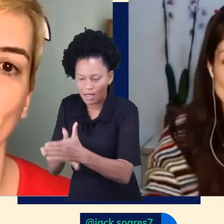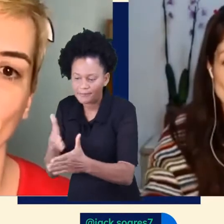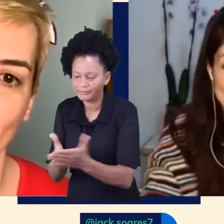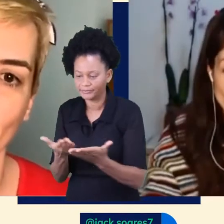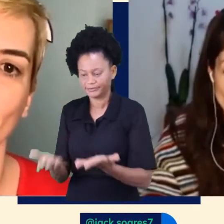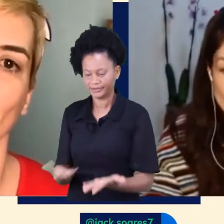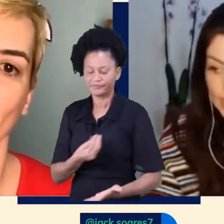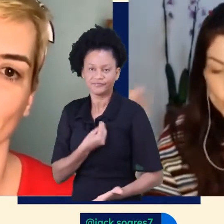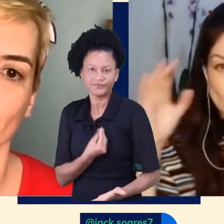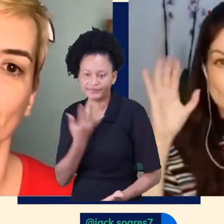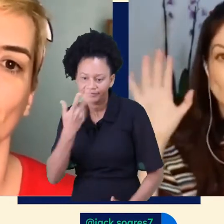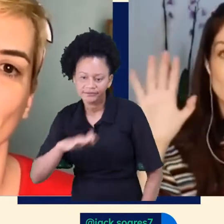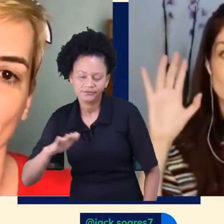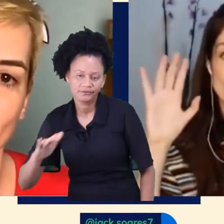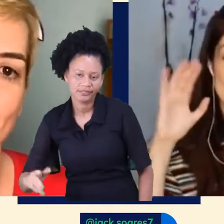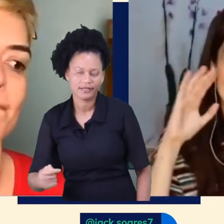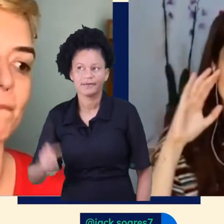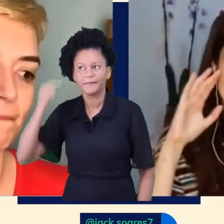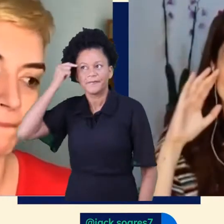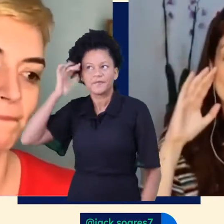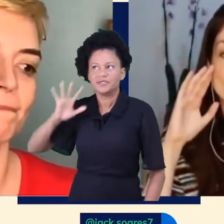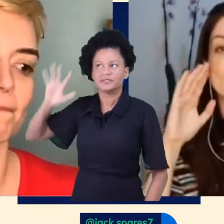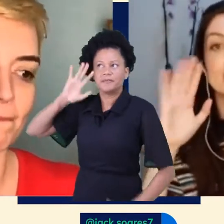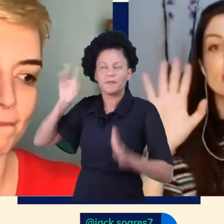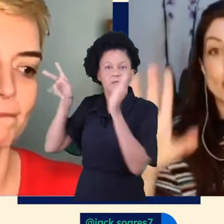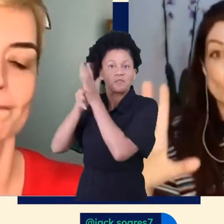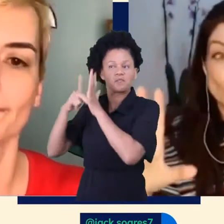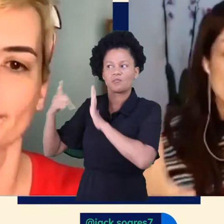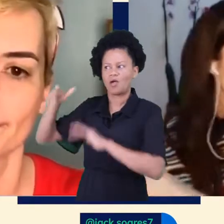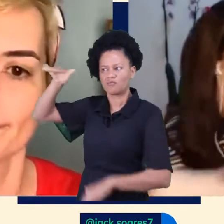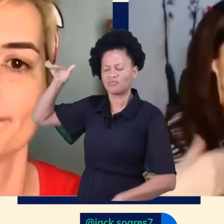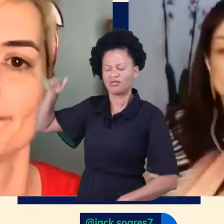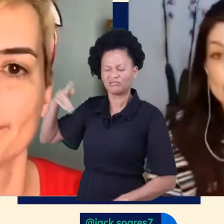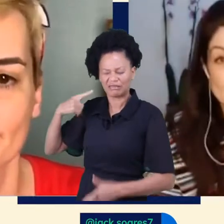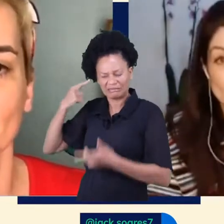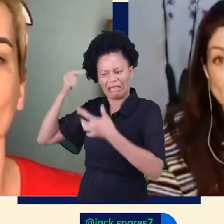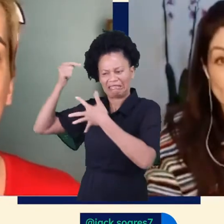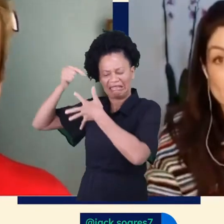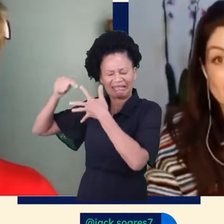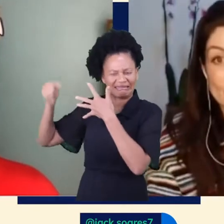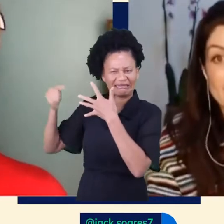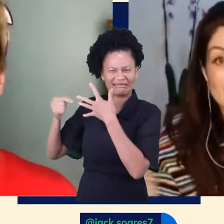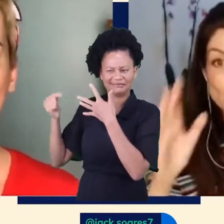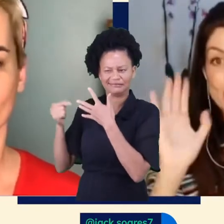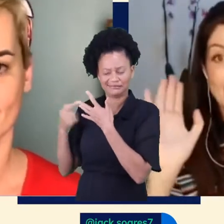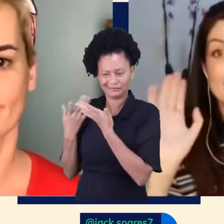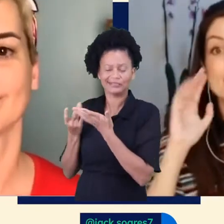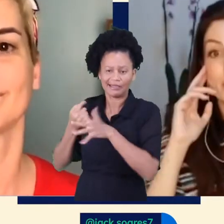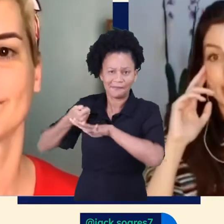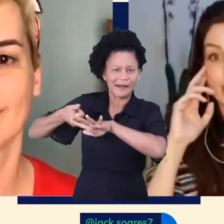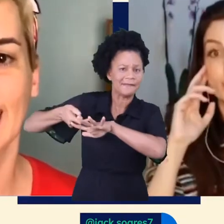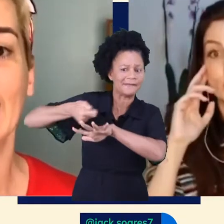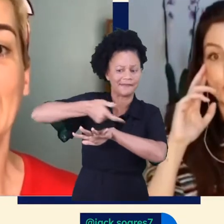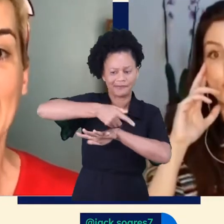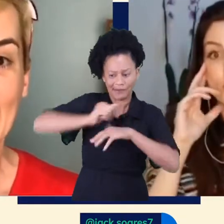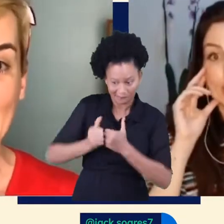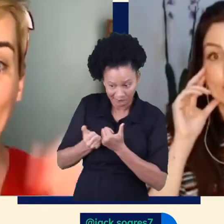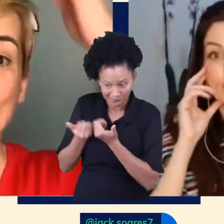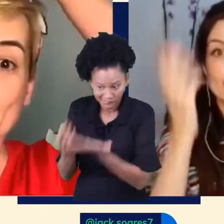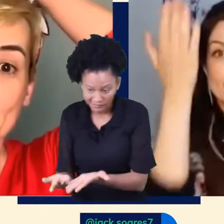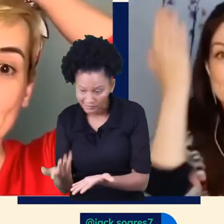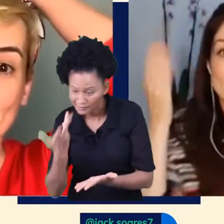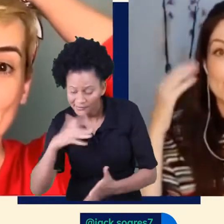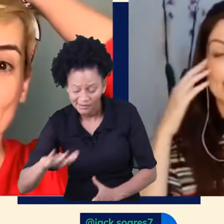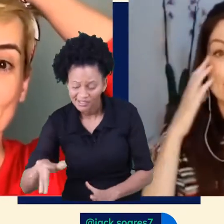pensamento adulto, cheio de caraminhola e cheio de fake news, na expressão da criança. Ela tá feliz pra caramba brincando,